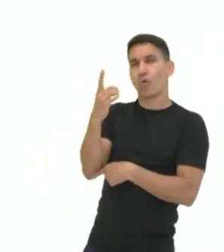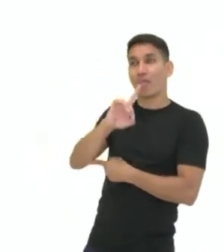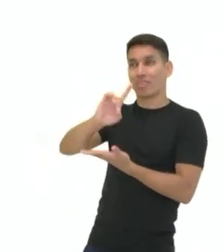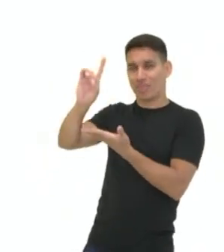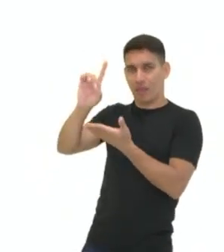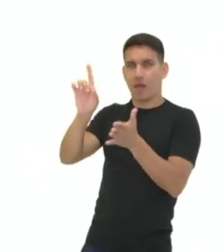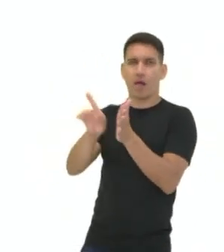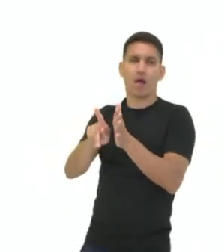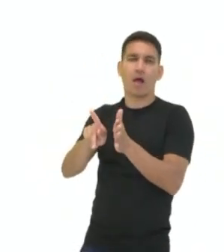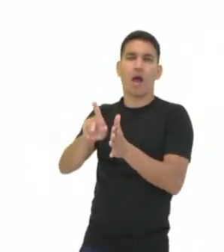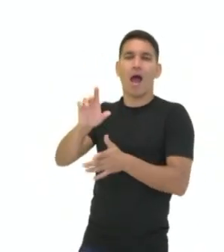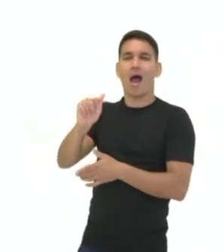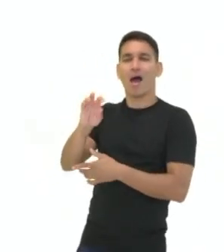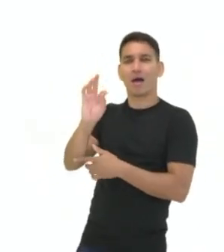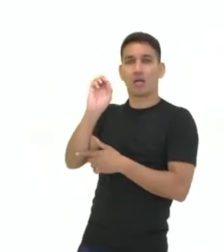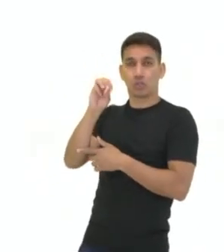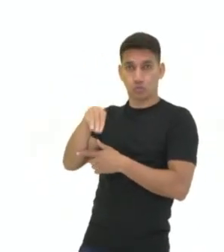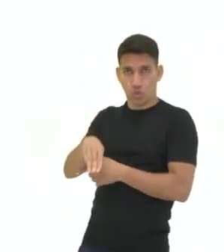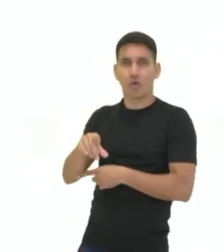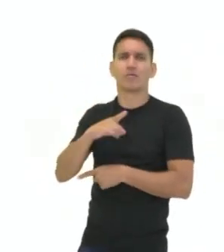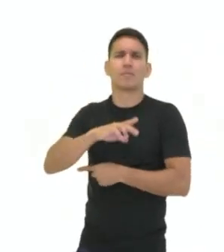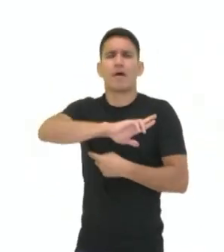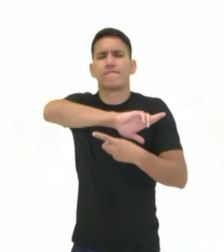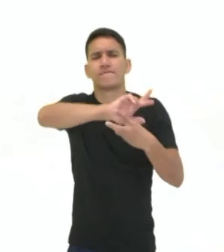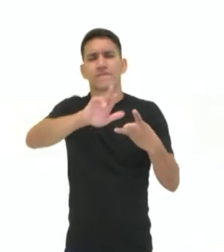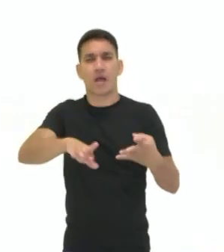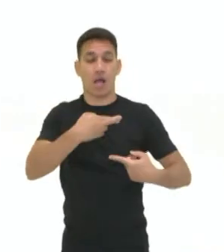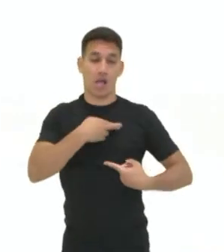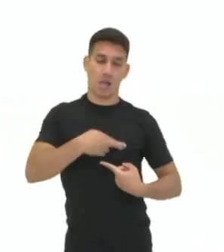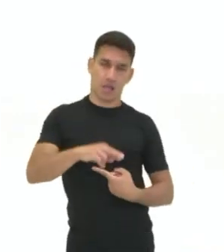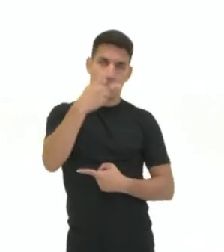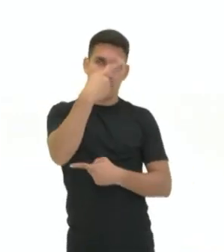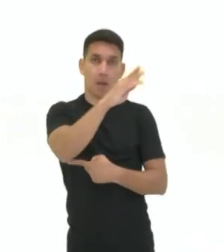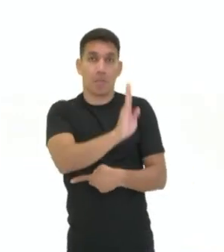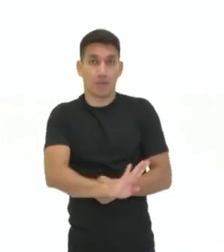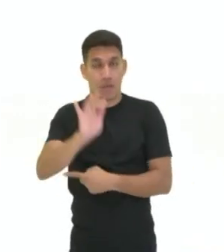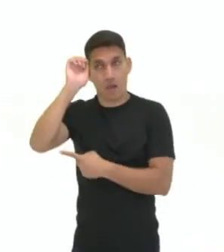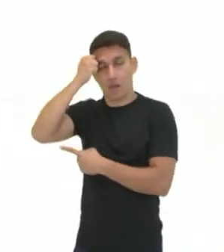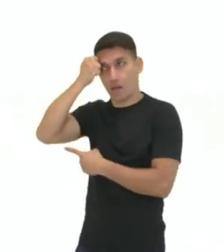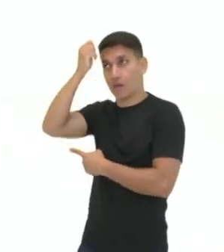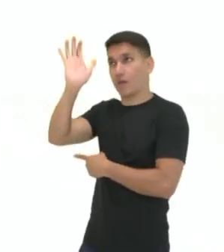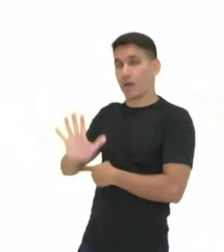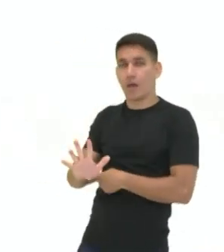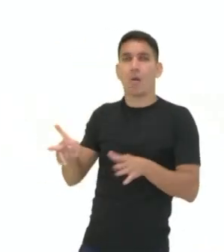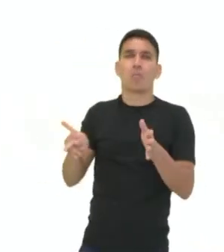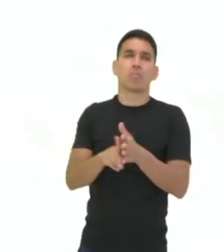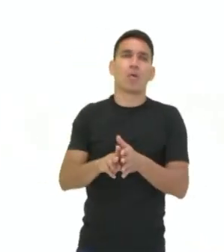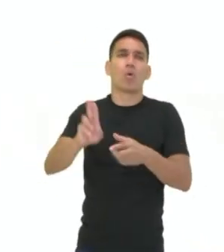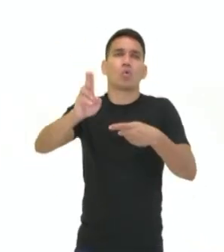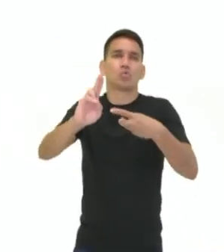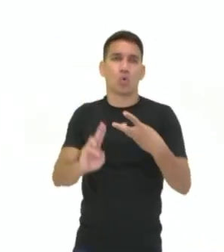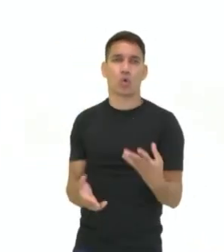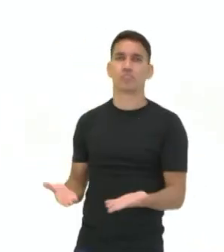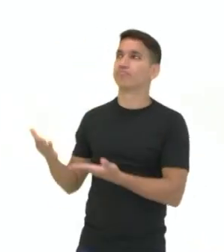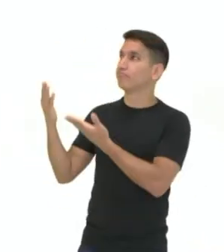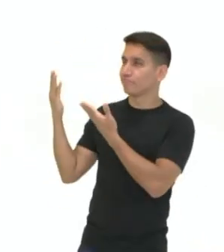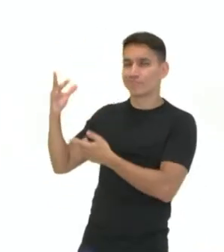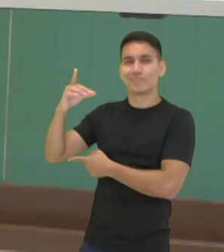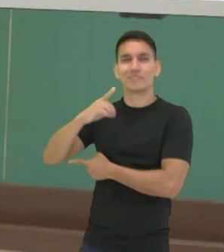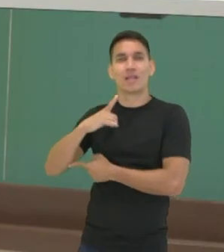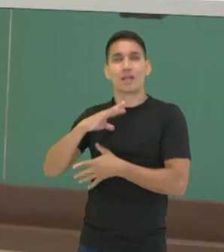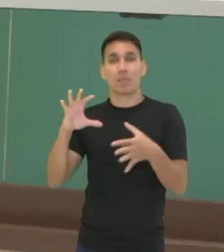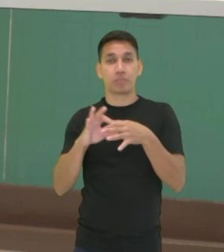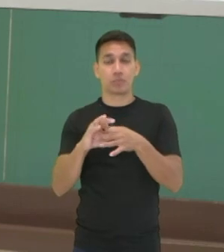existem várias religiões afro-brasileiras, além da Umbanda, do Candomblé, como é a Jurema, o Catimbó, que possui os rituais ligados